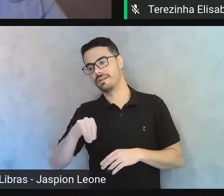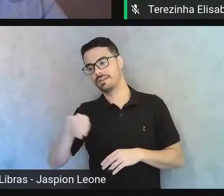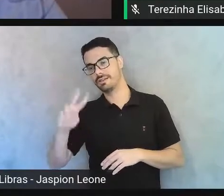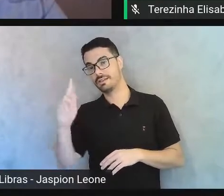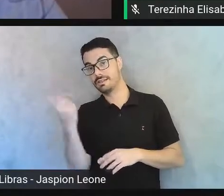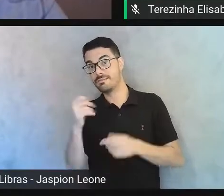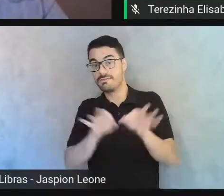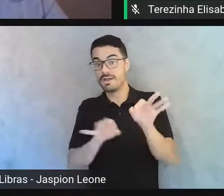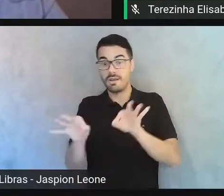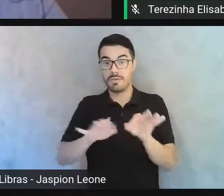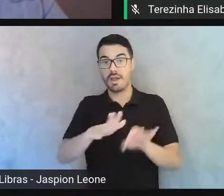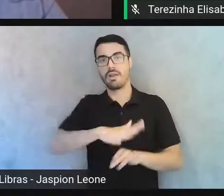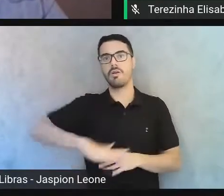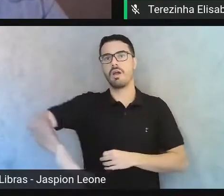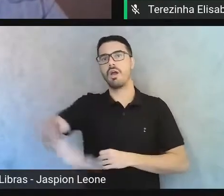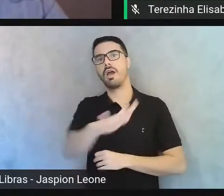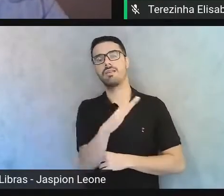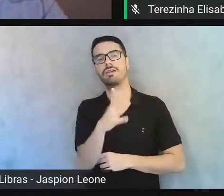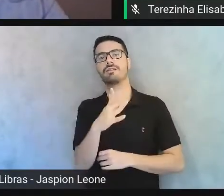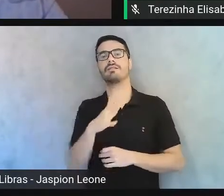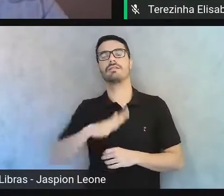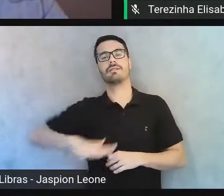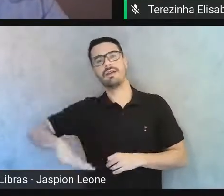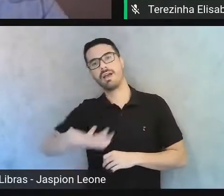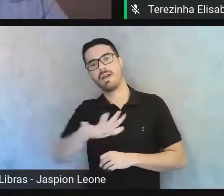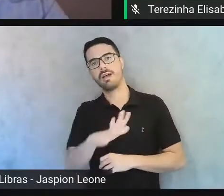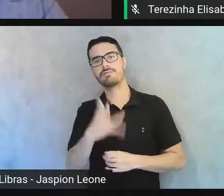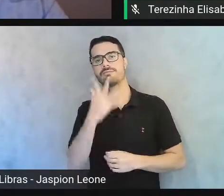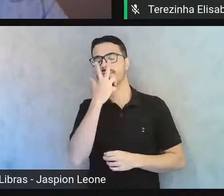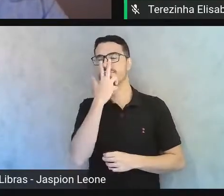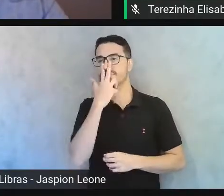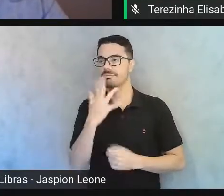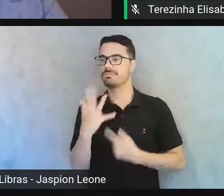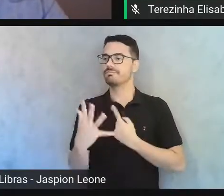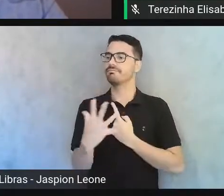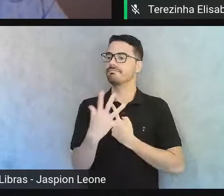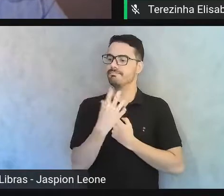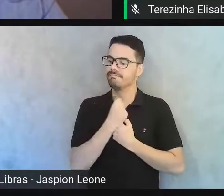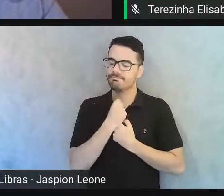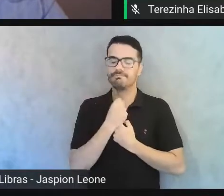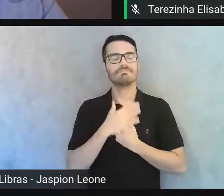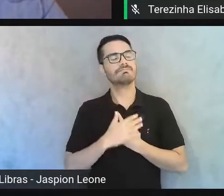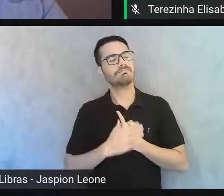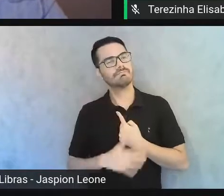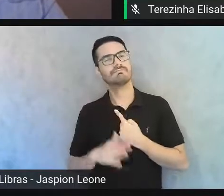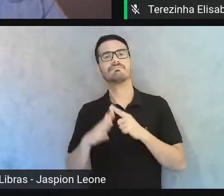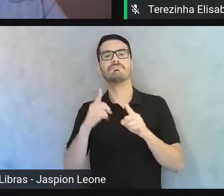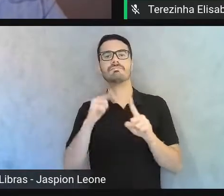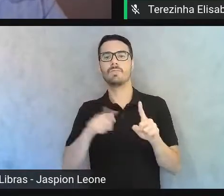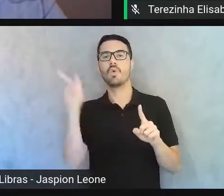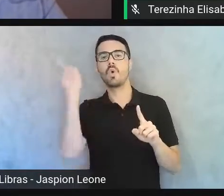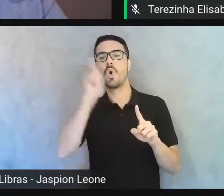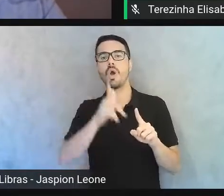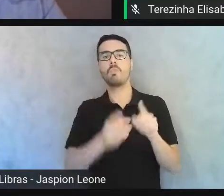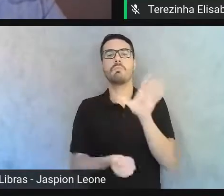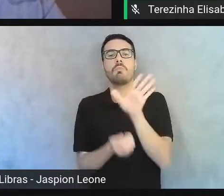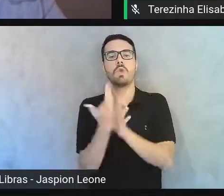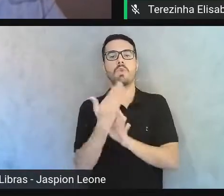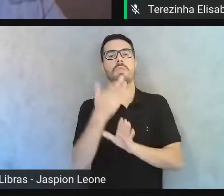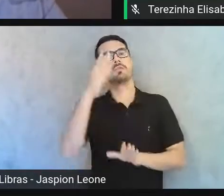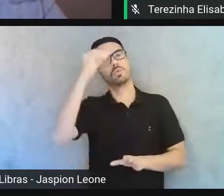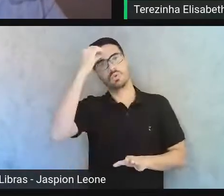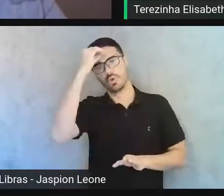esse terreno, esse ambiente muito acolhedor e consistente para a produção de